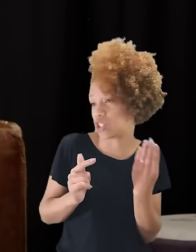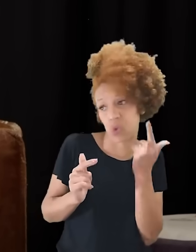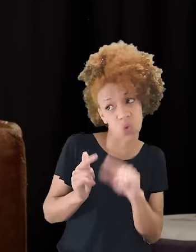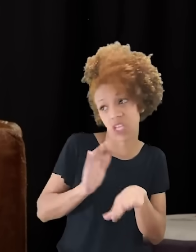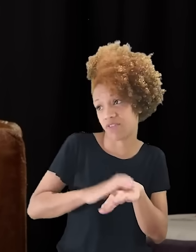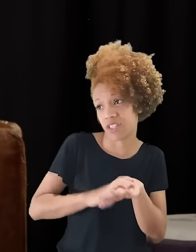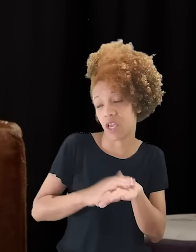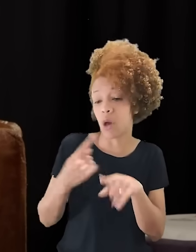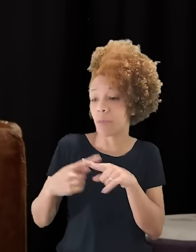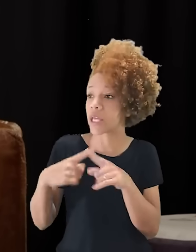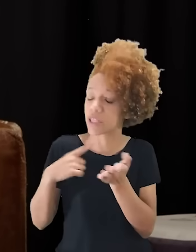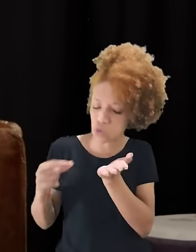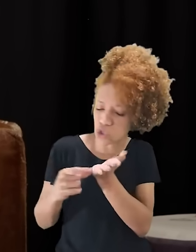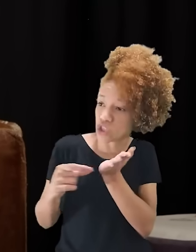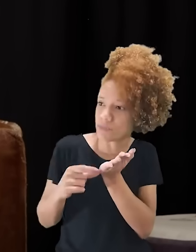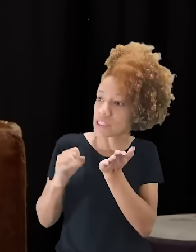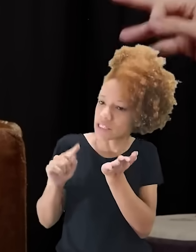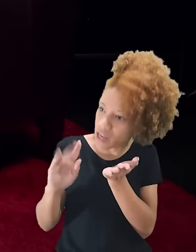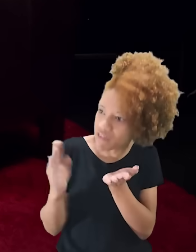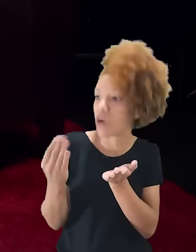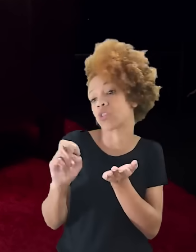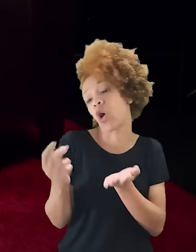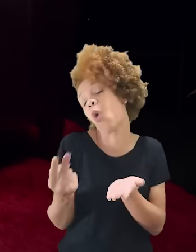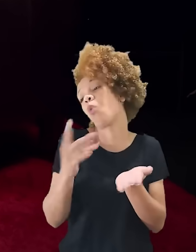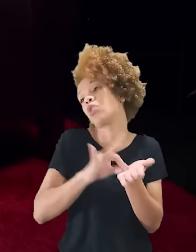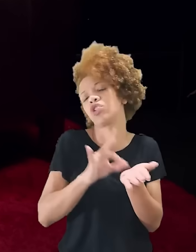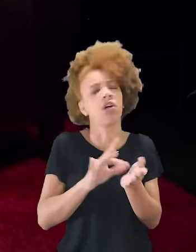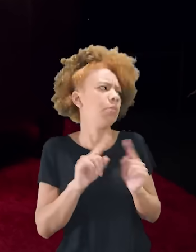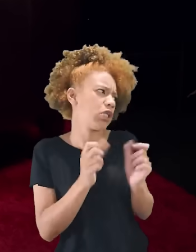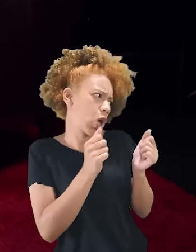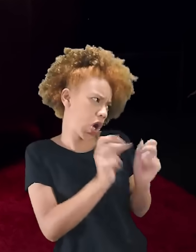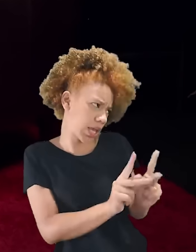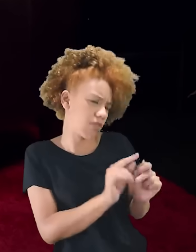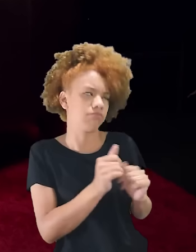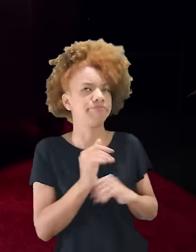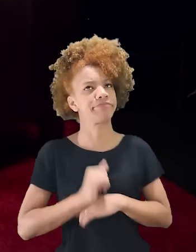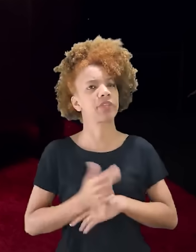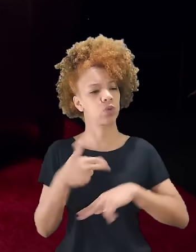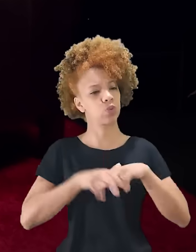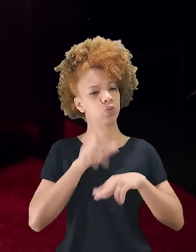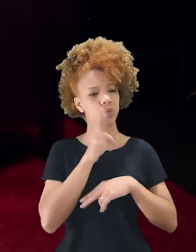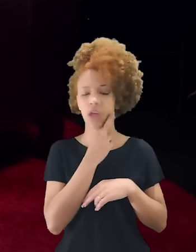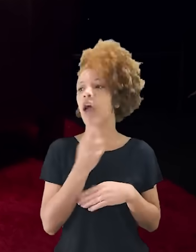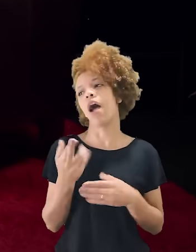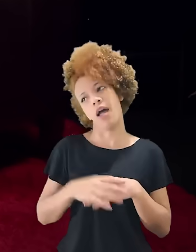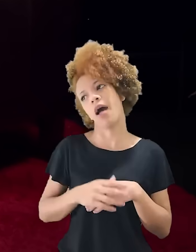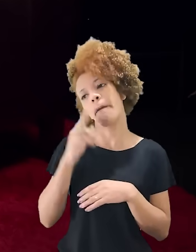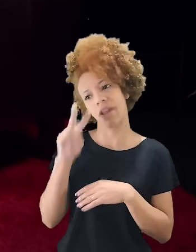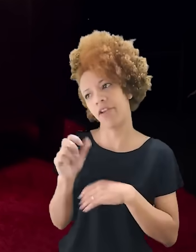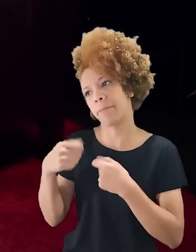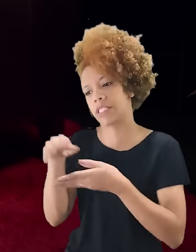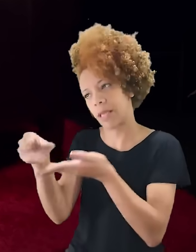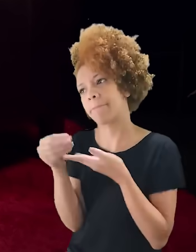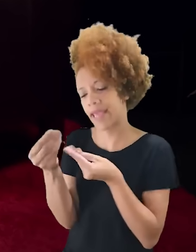um chip dentro da bolsa que fala se ela é original falsa tudo bem mas eu tô num restaurante por exemplo você acabou de me falar que a Ah não para ver tem que pegar então